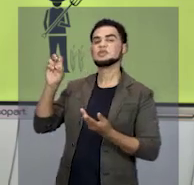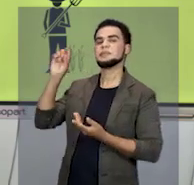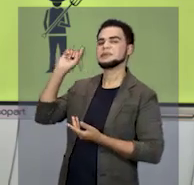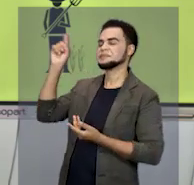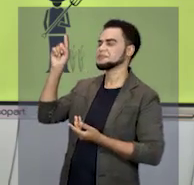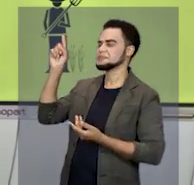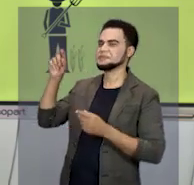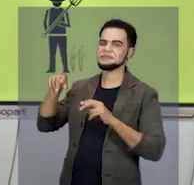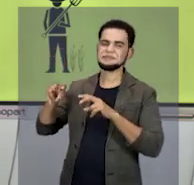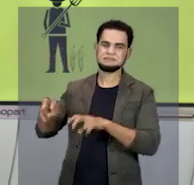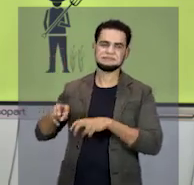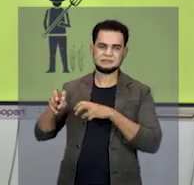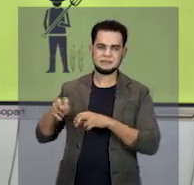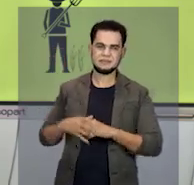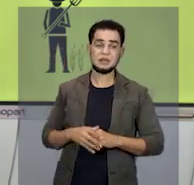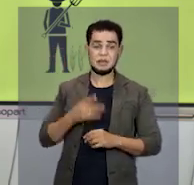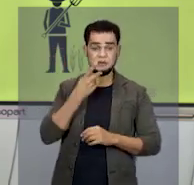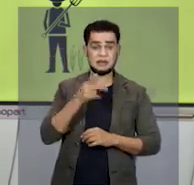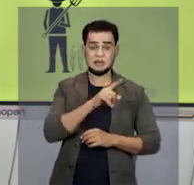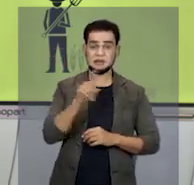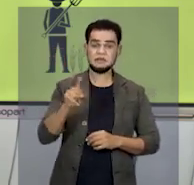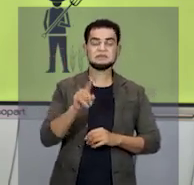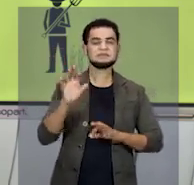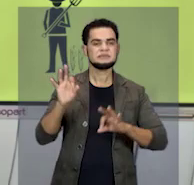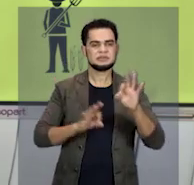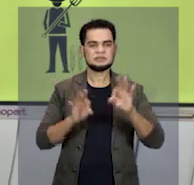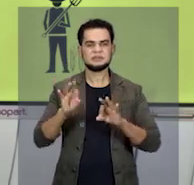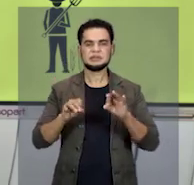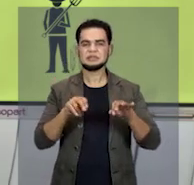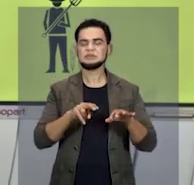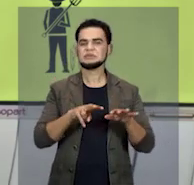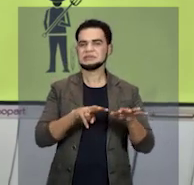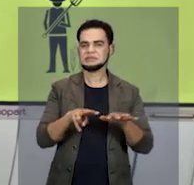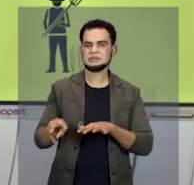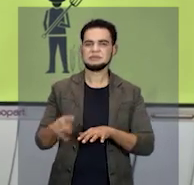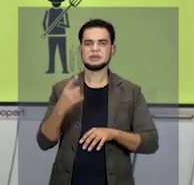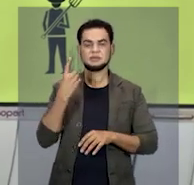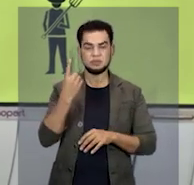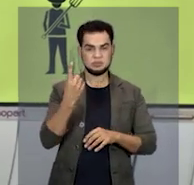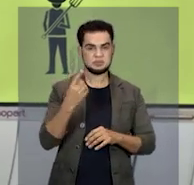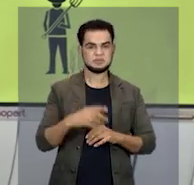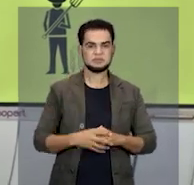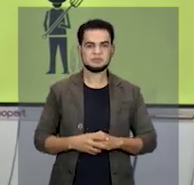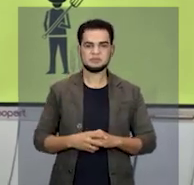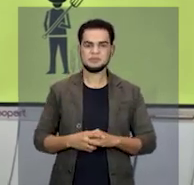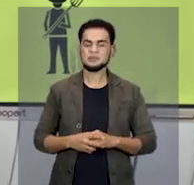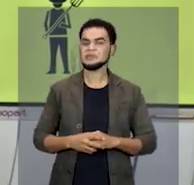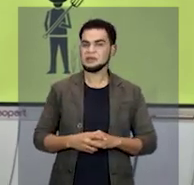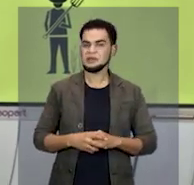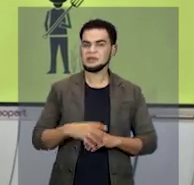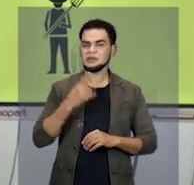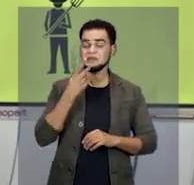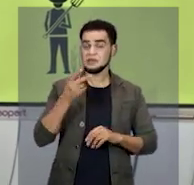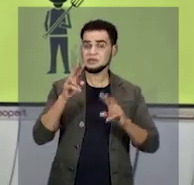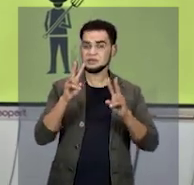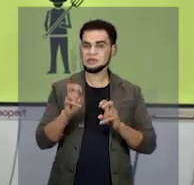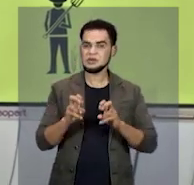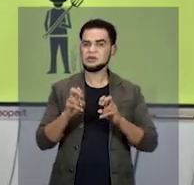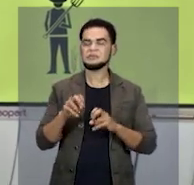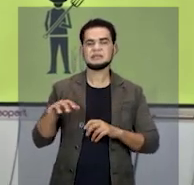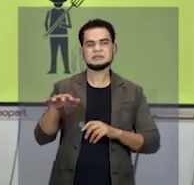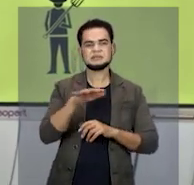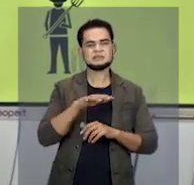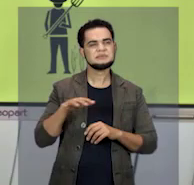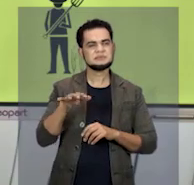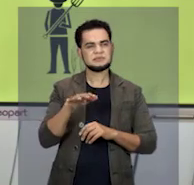Como eu falei com vocês no planejamento lá da semana 1, ou seja, nós vamos falar muito desse espaço rural, essa dinâmica